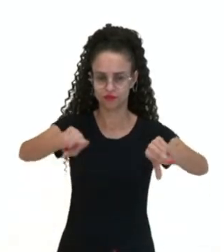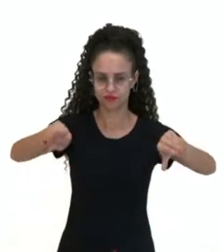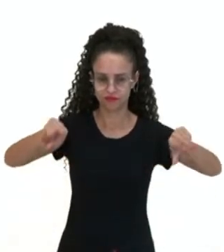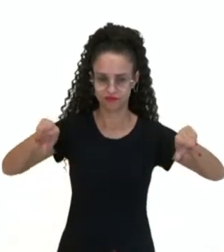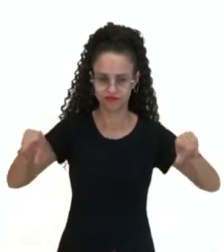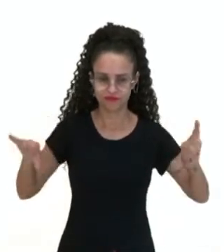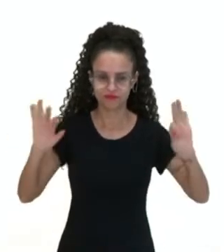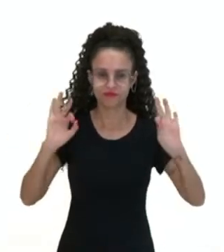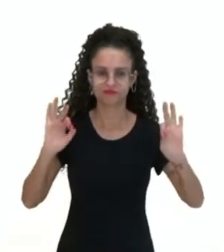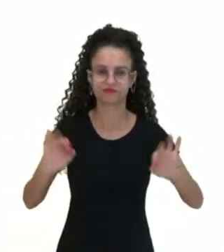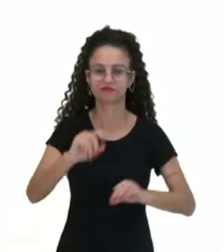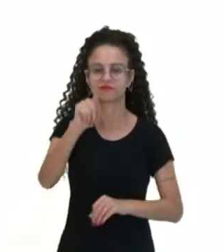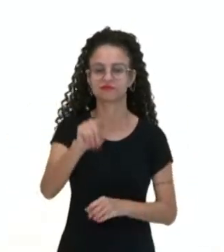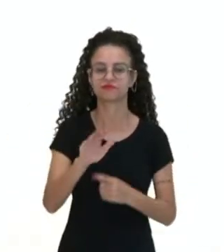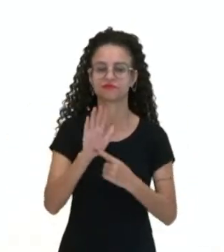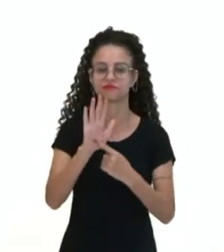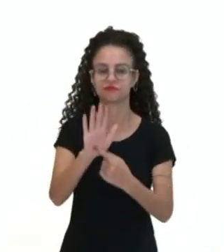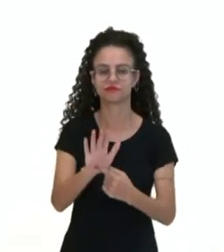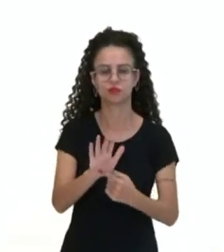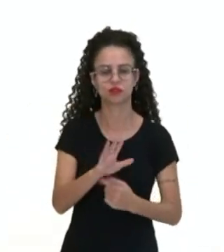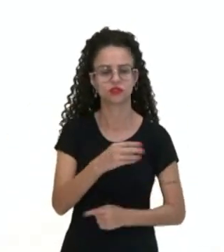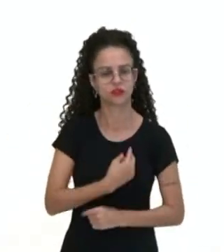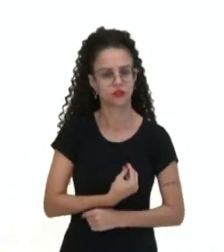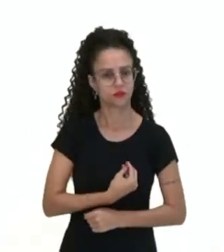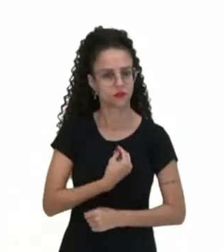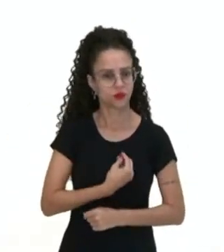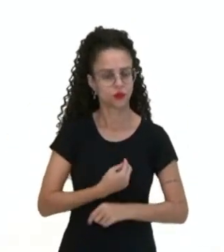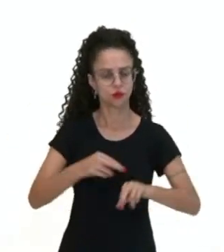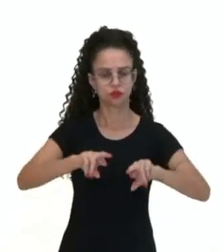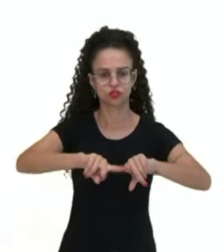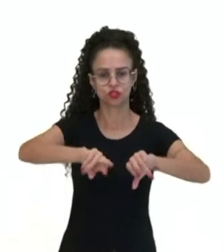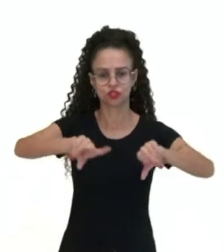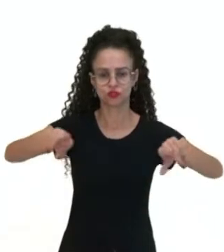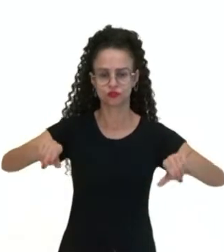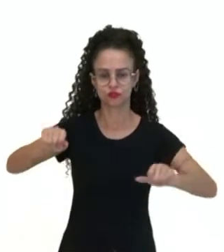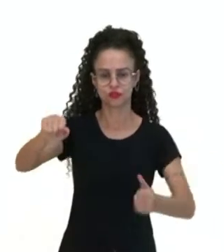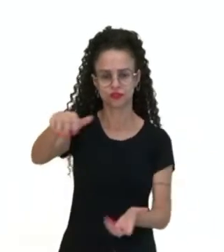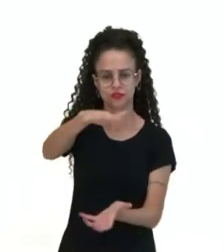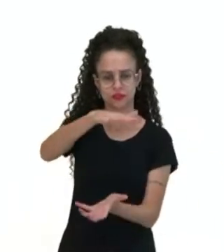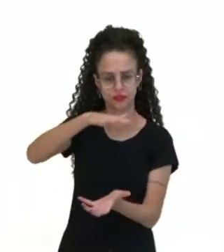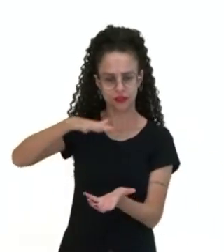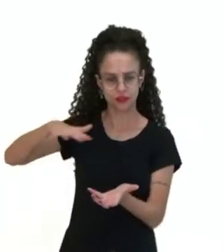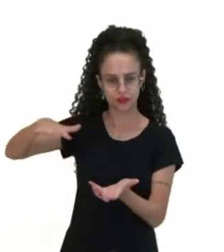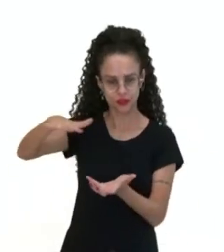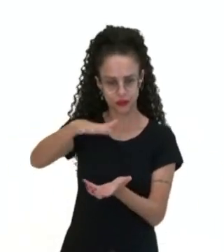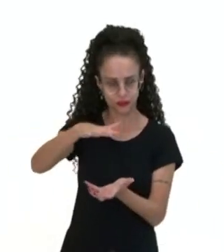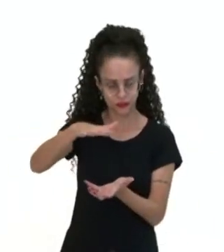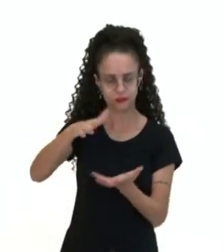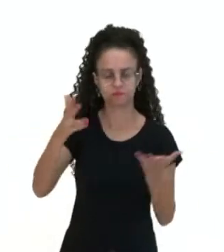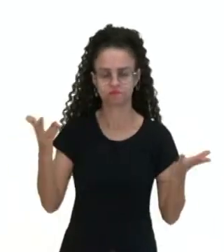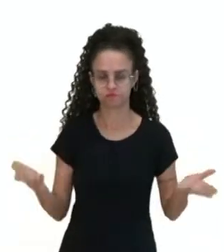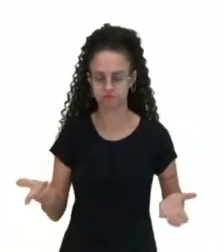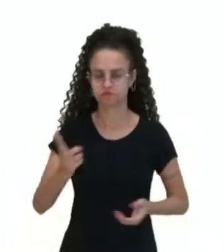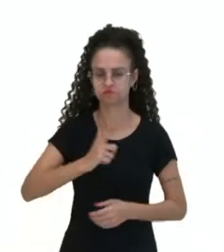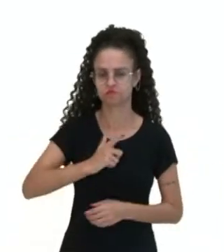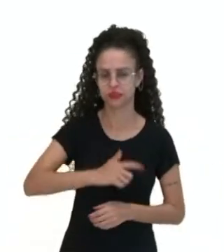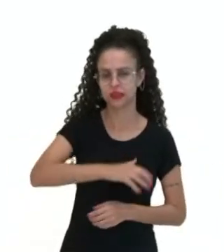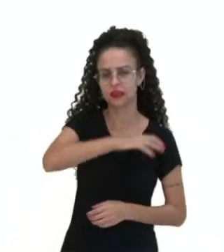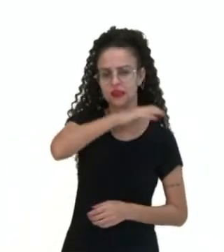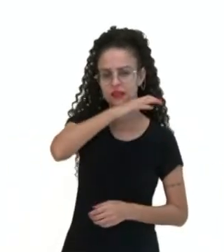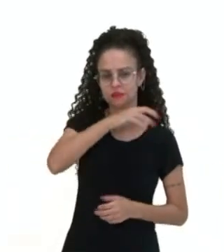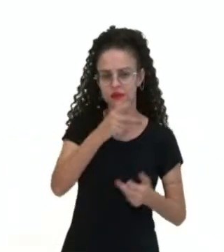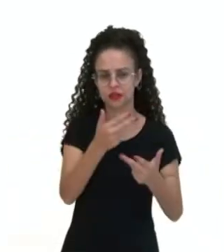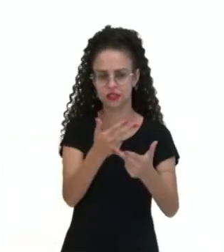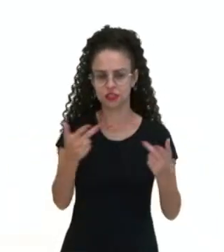que retrata para nós a biodiversidade do ecossistema. Diversos animais, né? Diversas